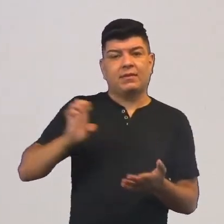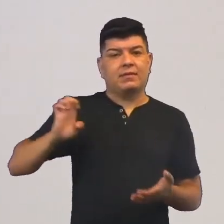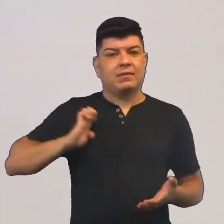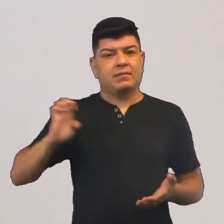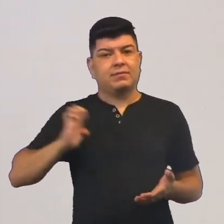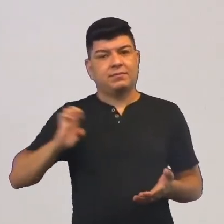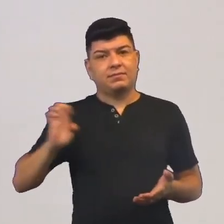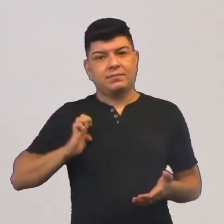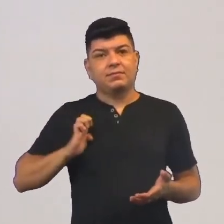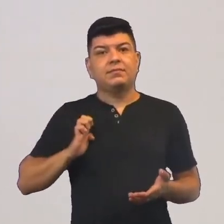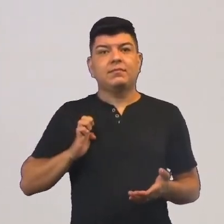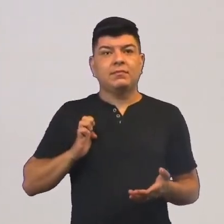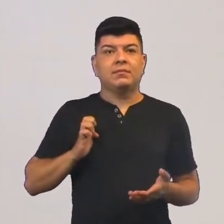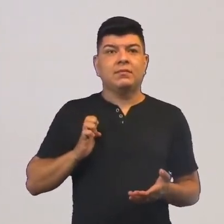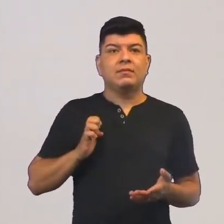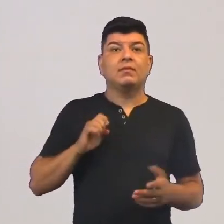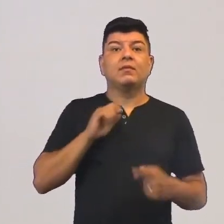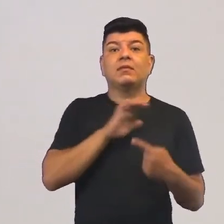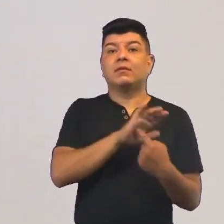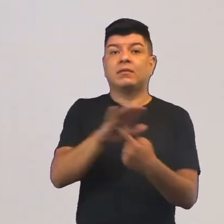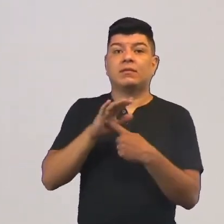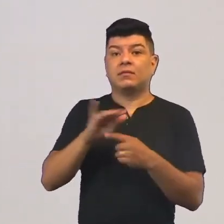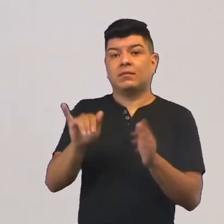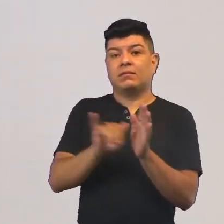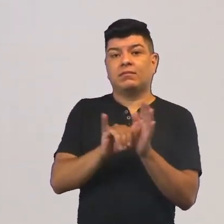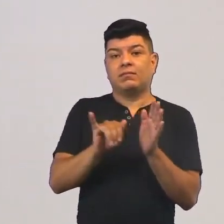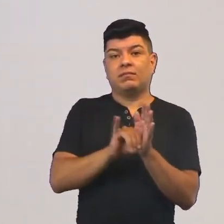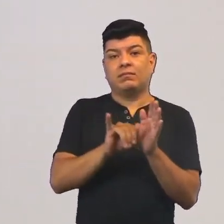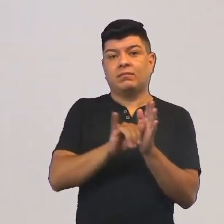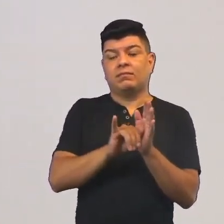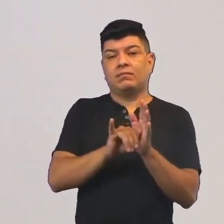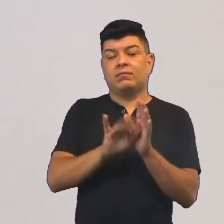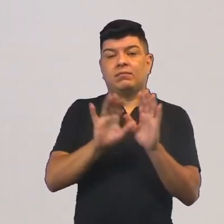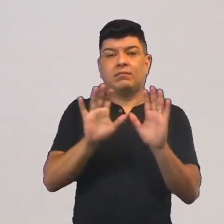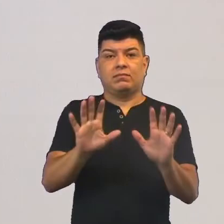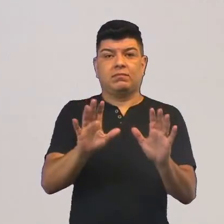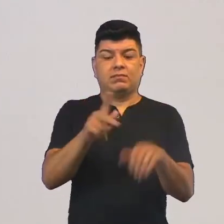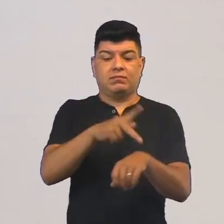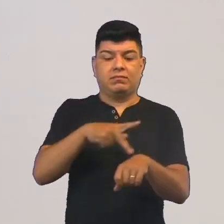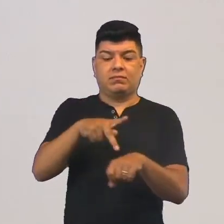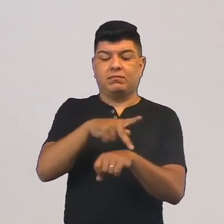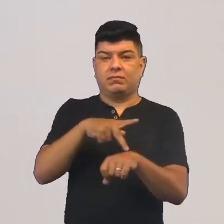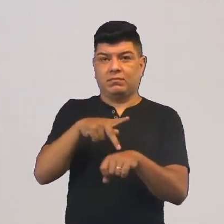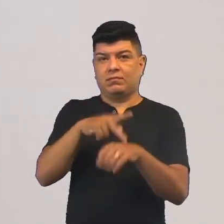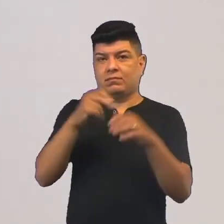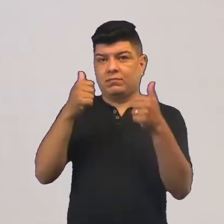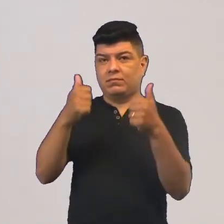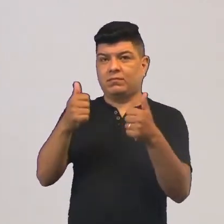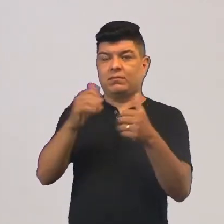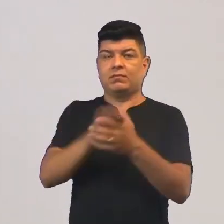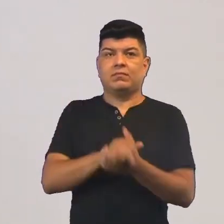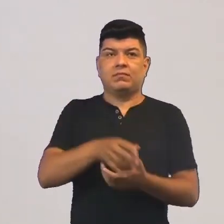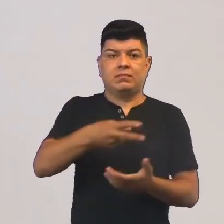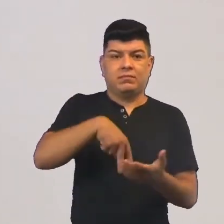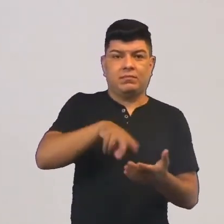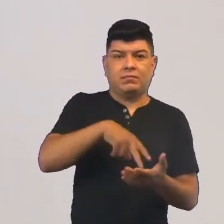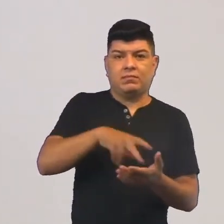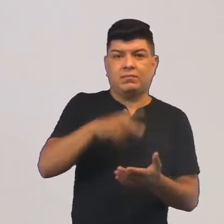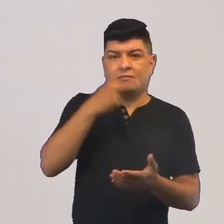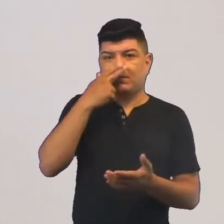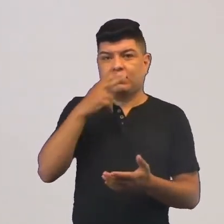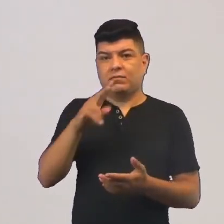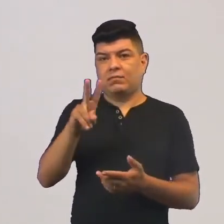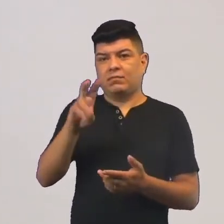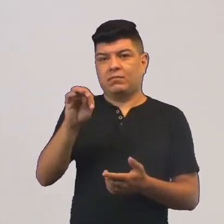étnica, né? Ou seja, danças que representam a identidade de um determinado país, certo? E a dança do ventre,